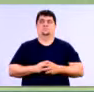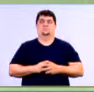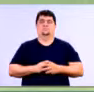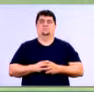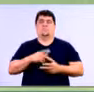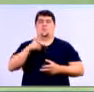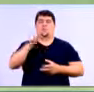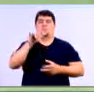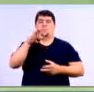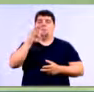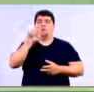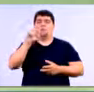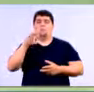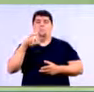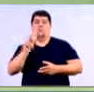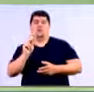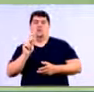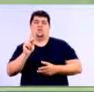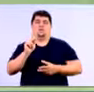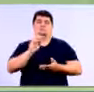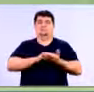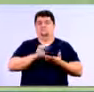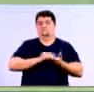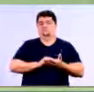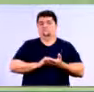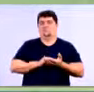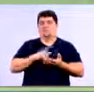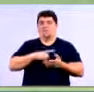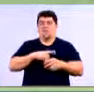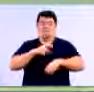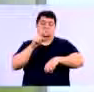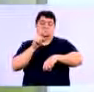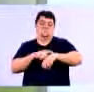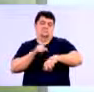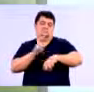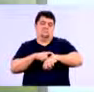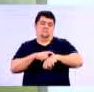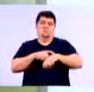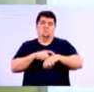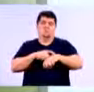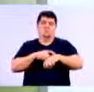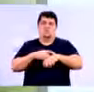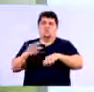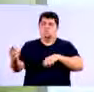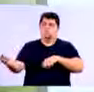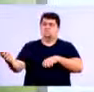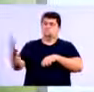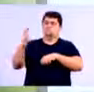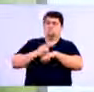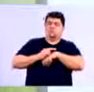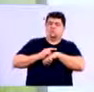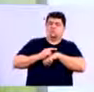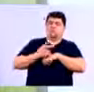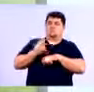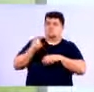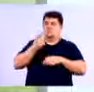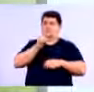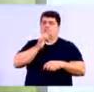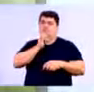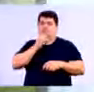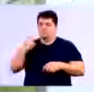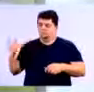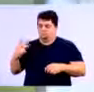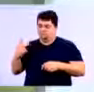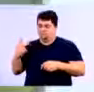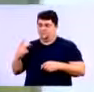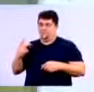Fale, professora. Professor. E o payback? O payback é o tempo, é o retorno do que você investe. Então vamos dizer, eu e a Denise, a